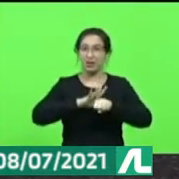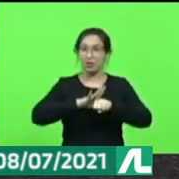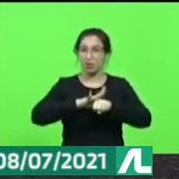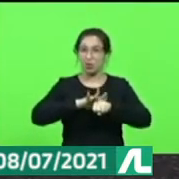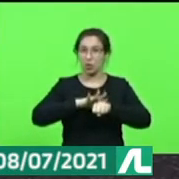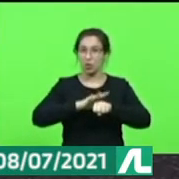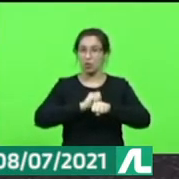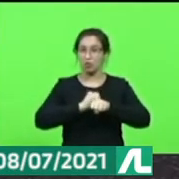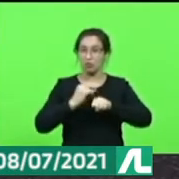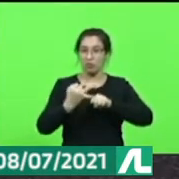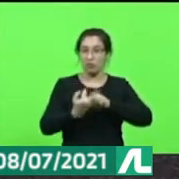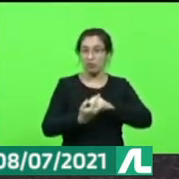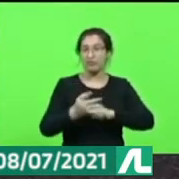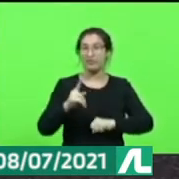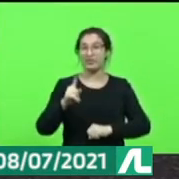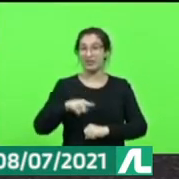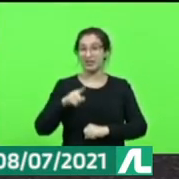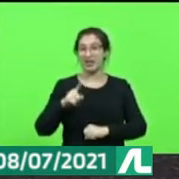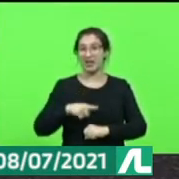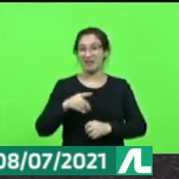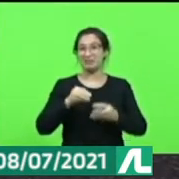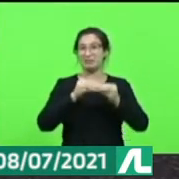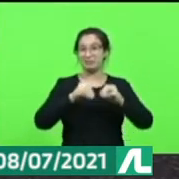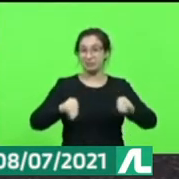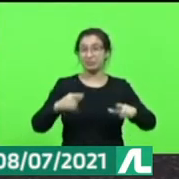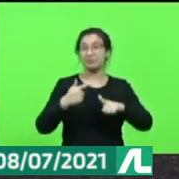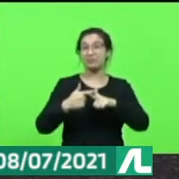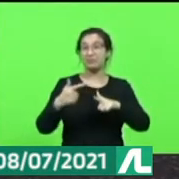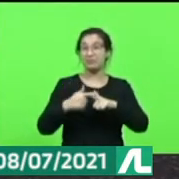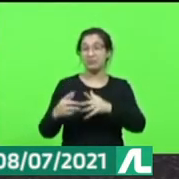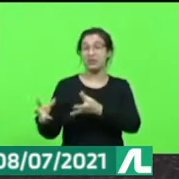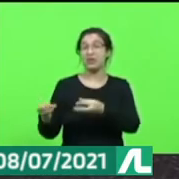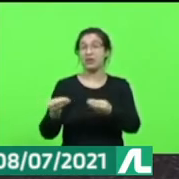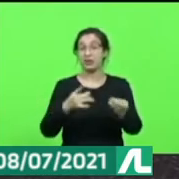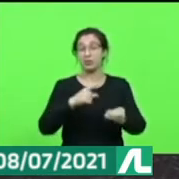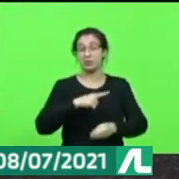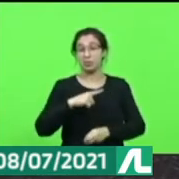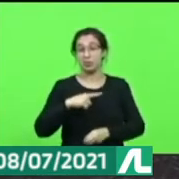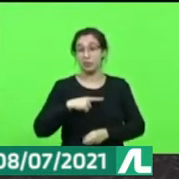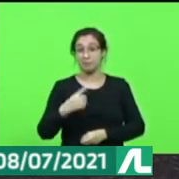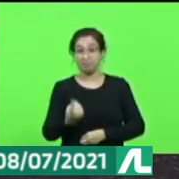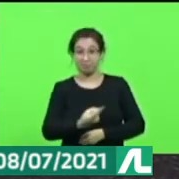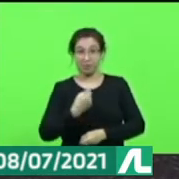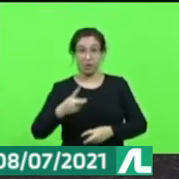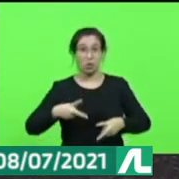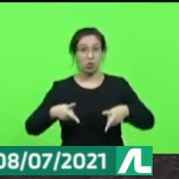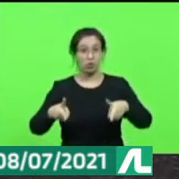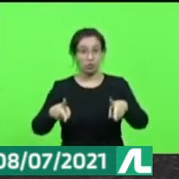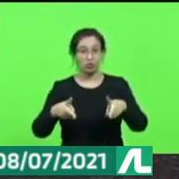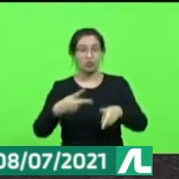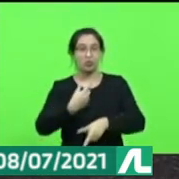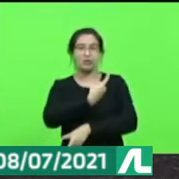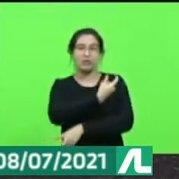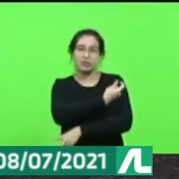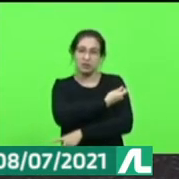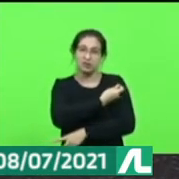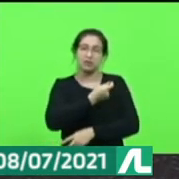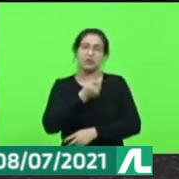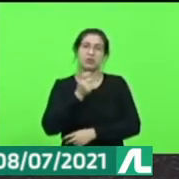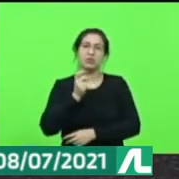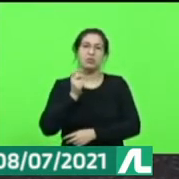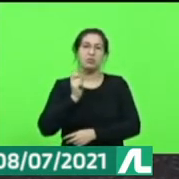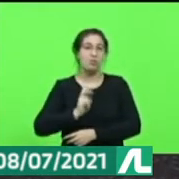gravíssimos prejuízos, e nós continuamos aqui lutando para que essa vacinação aconteça o quanto